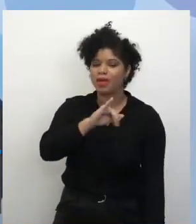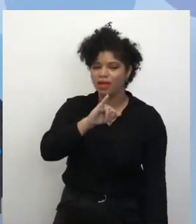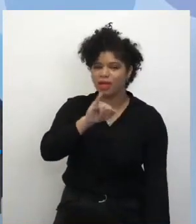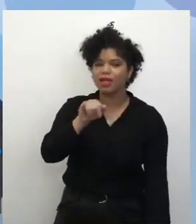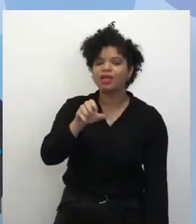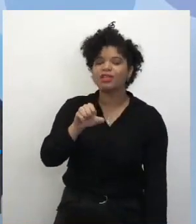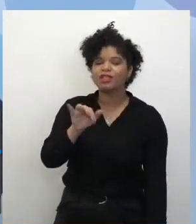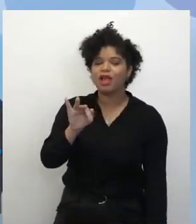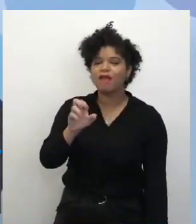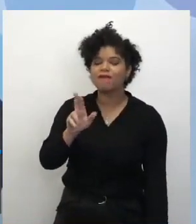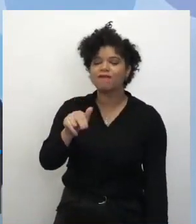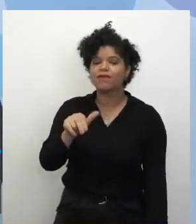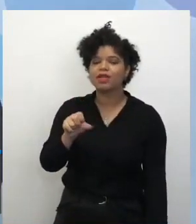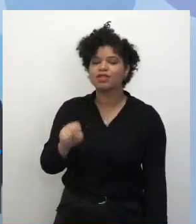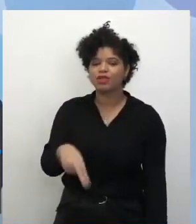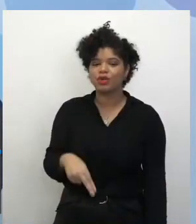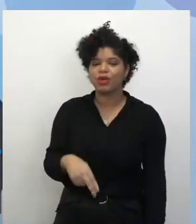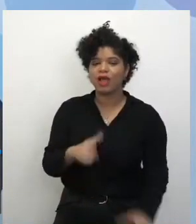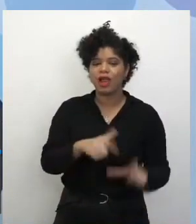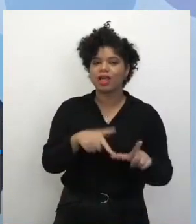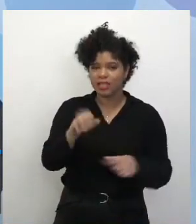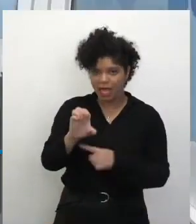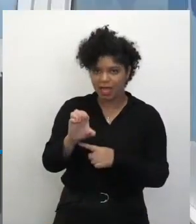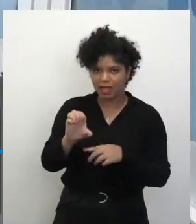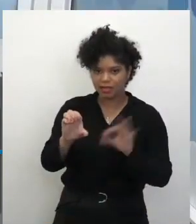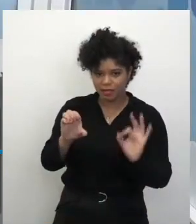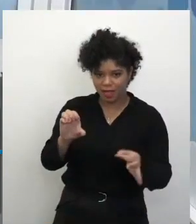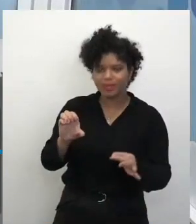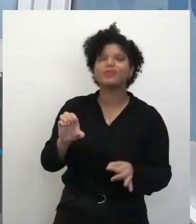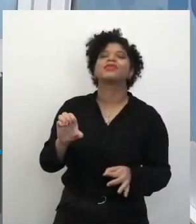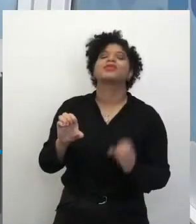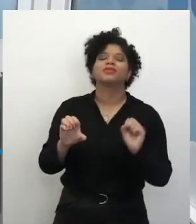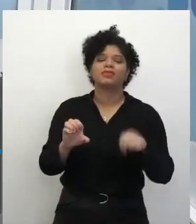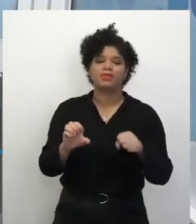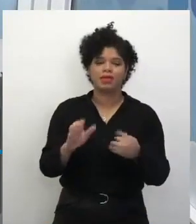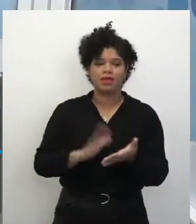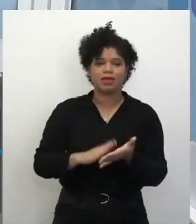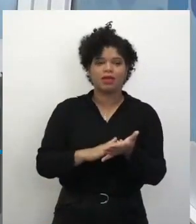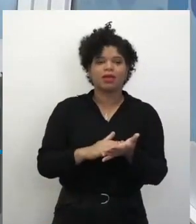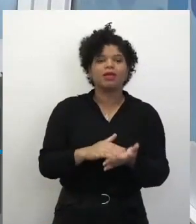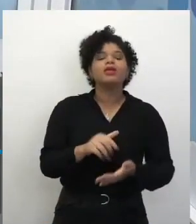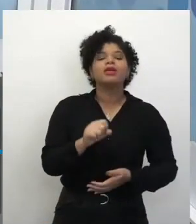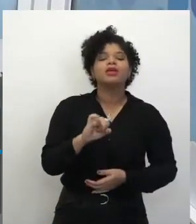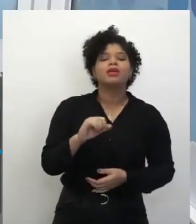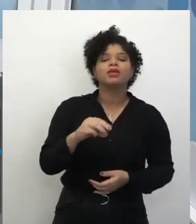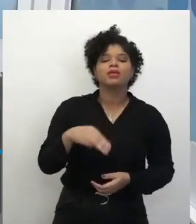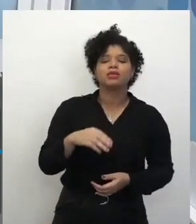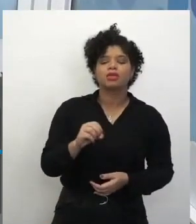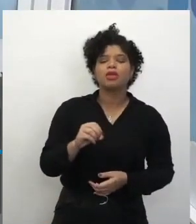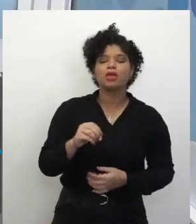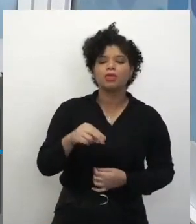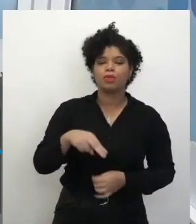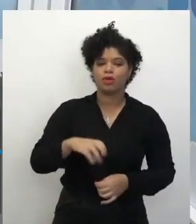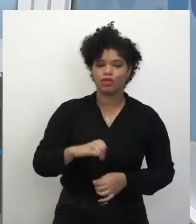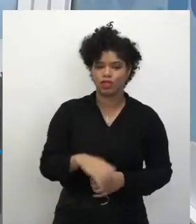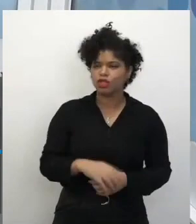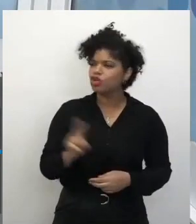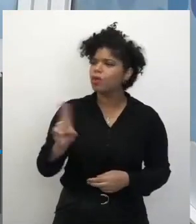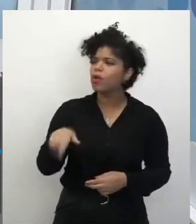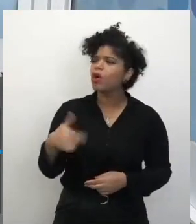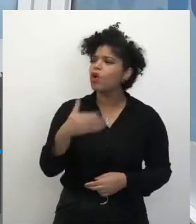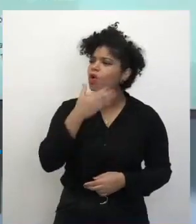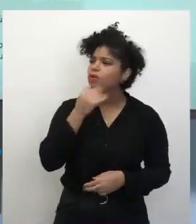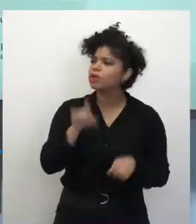é alternativa e muito bem parabéns a professora Simone Parabéns ao professor com que é